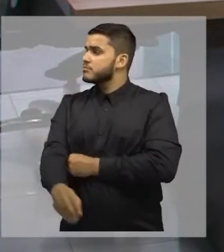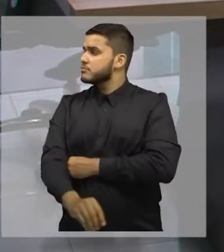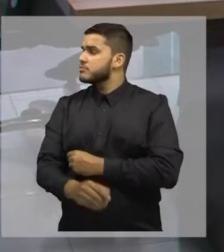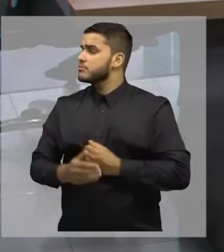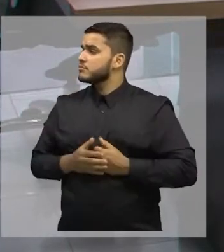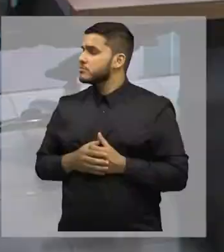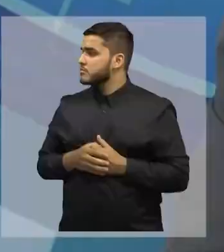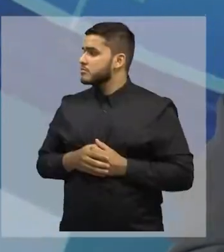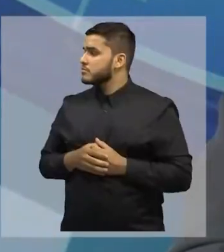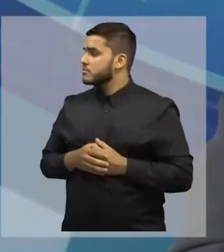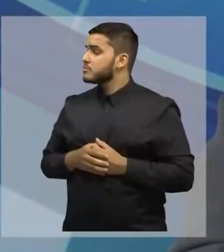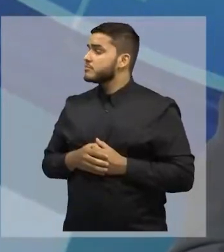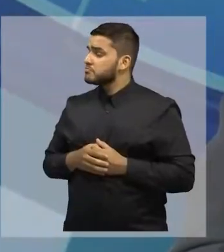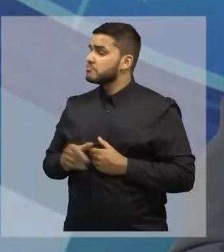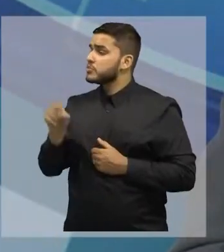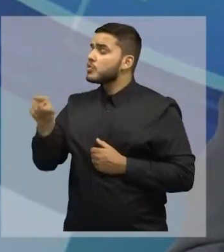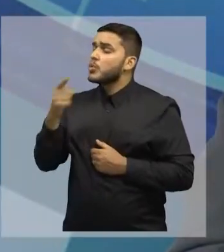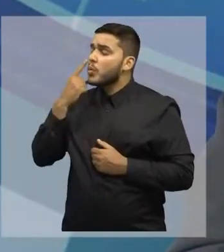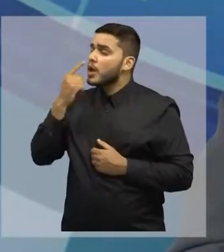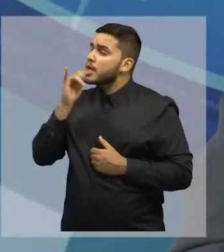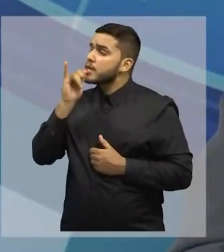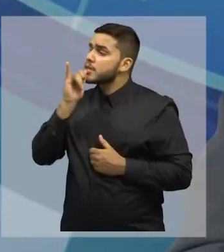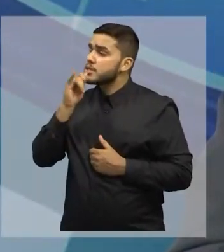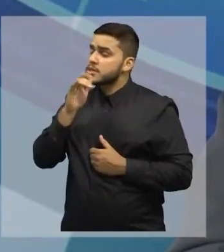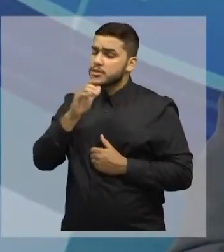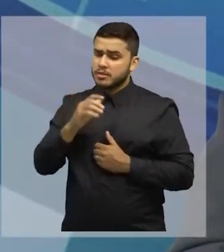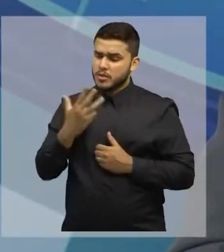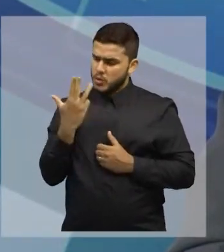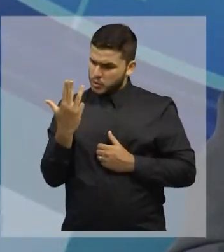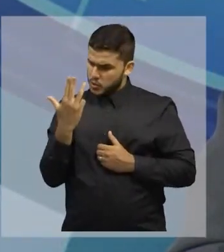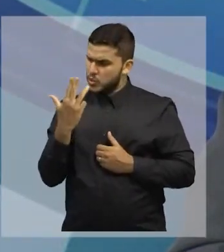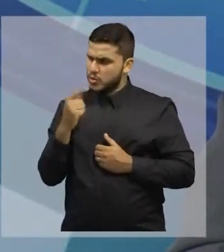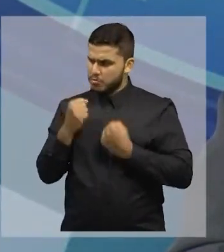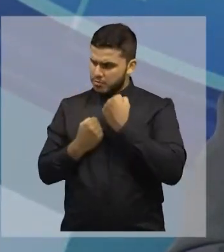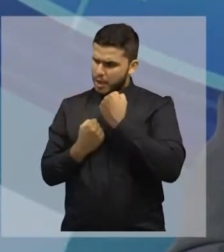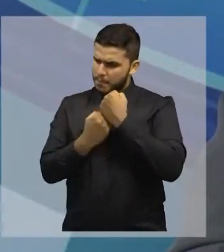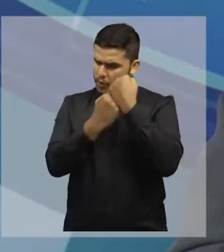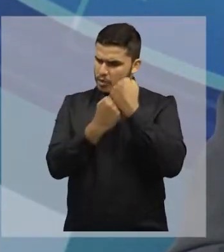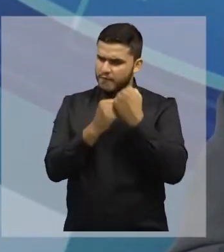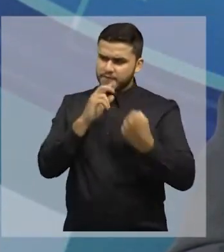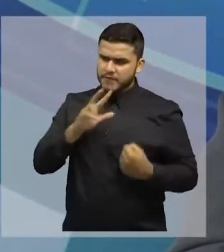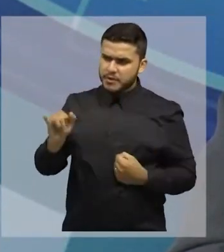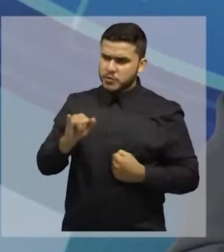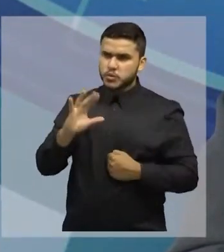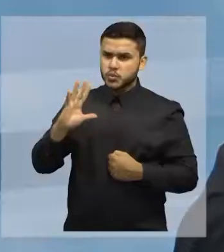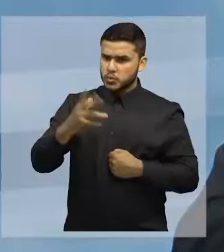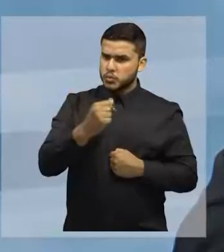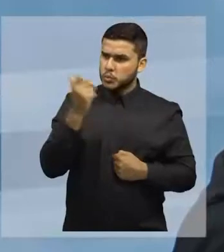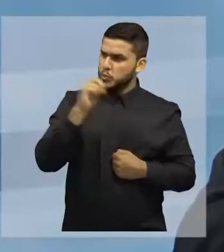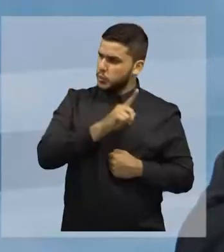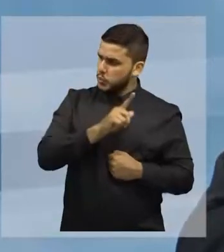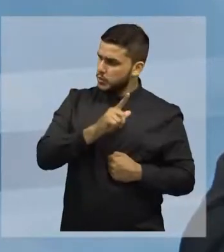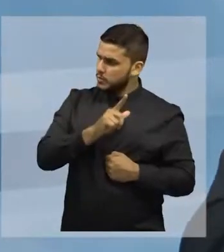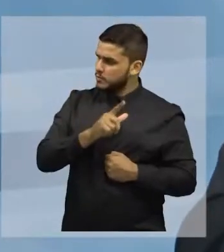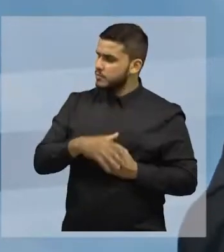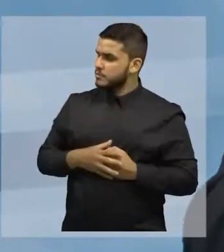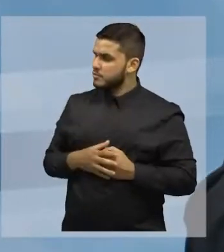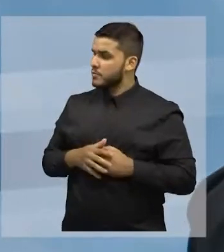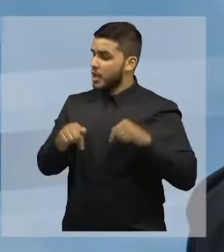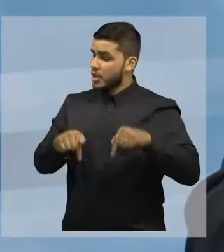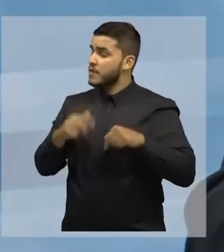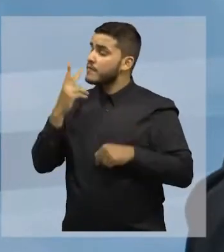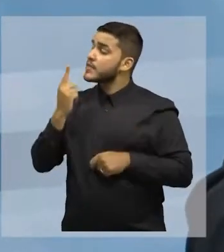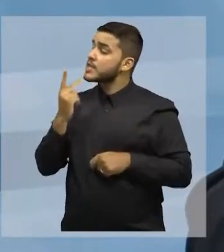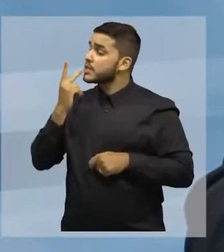Lula ainda terá numa sucessão como essa? Vamos trazer a discussão para Fortaleza a partir do momento em que